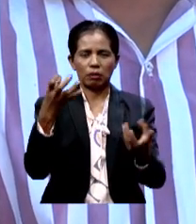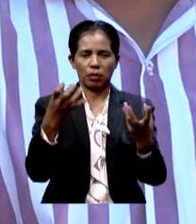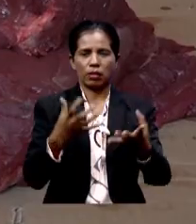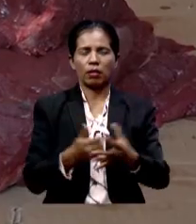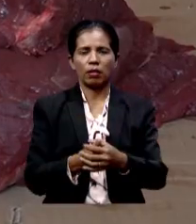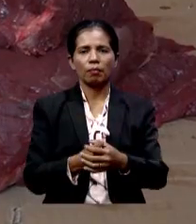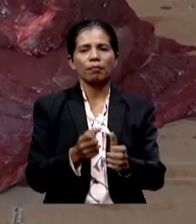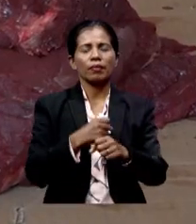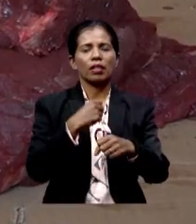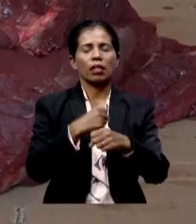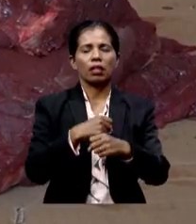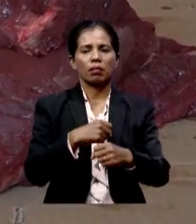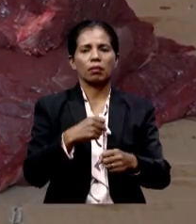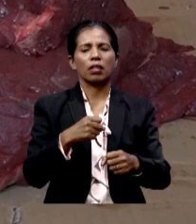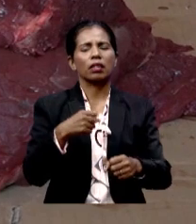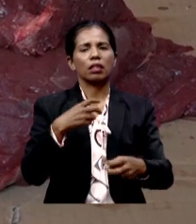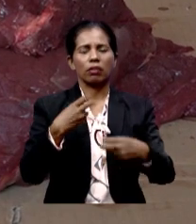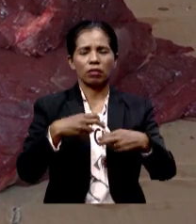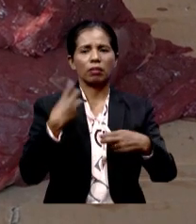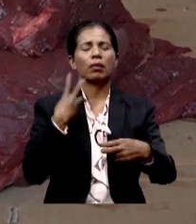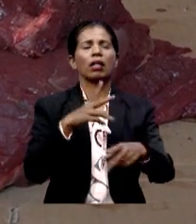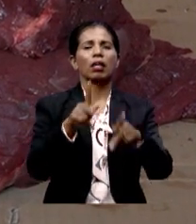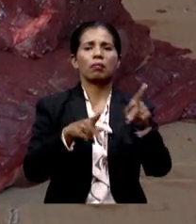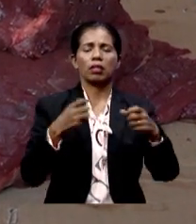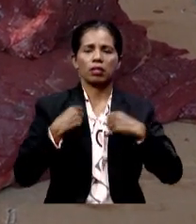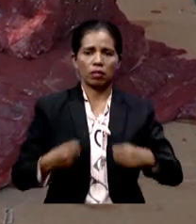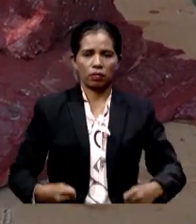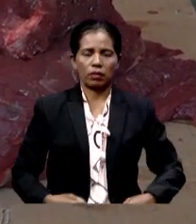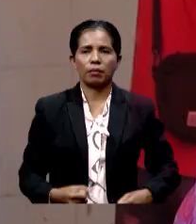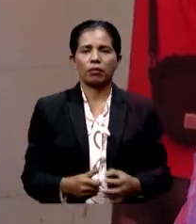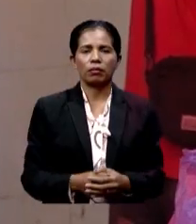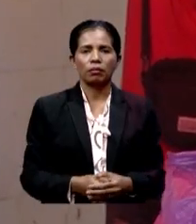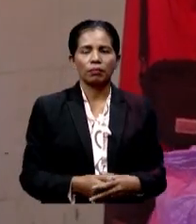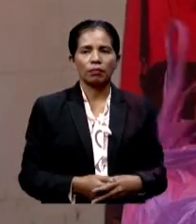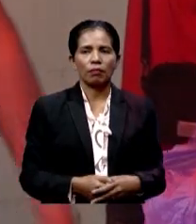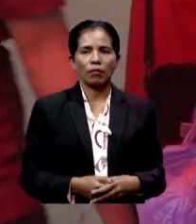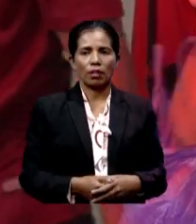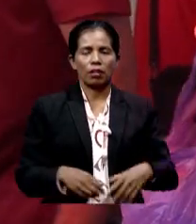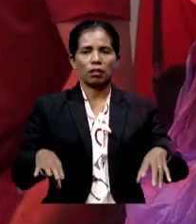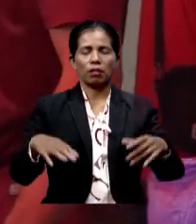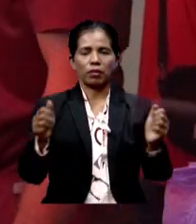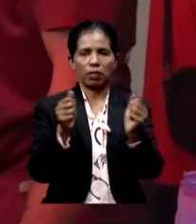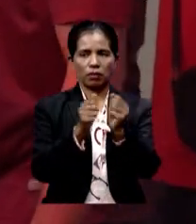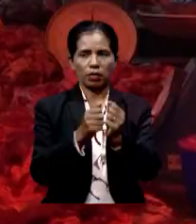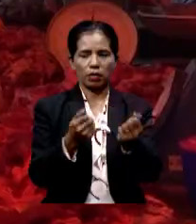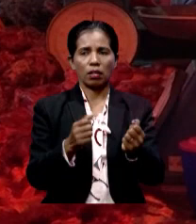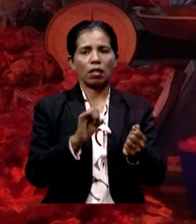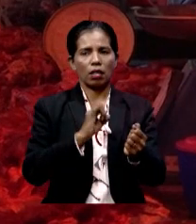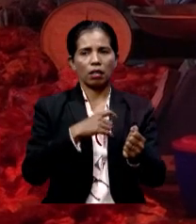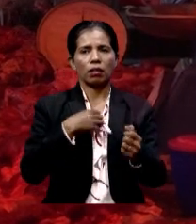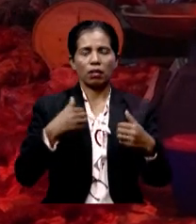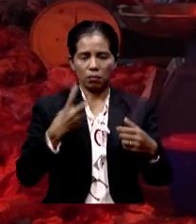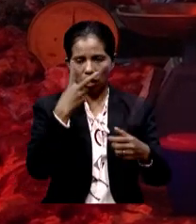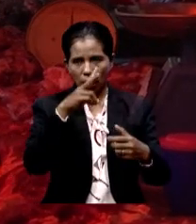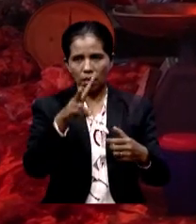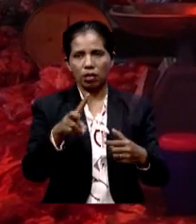bele prejudica bem na saúde questão ainda né maca ligou-se serviço especial ainda né há o rasgo diretamente ao